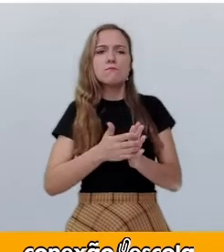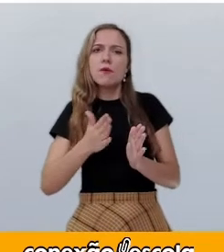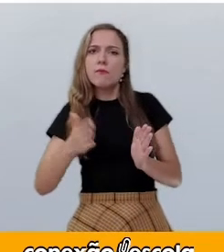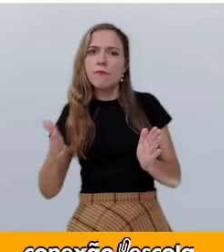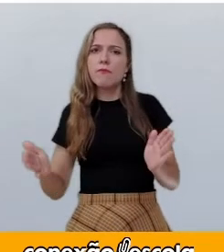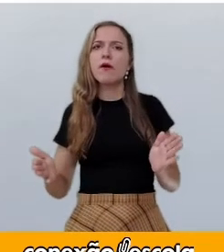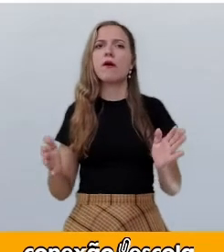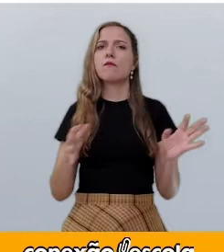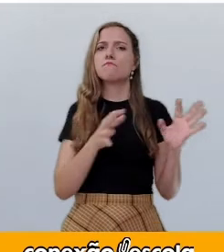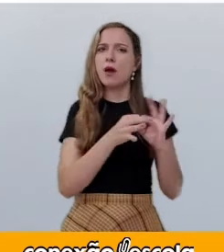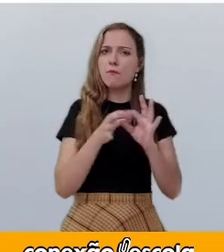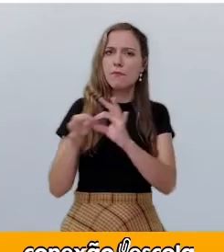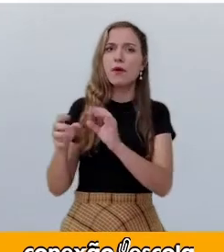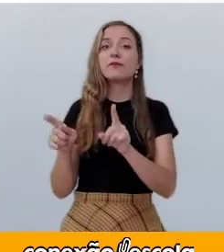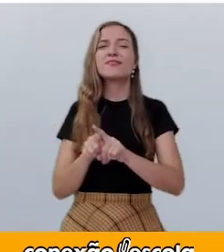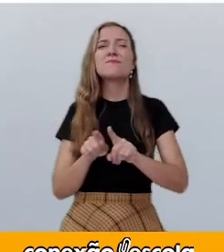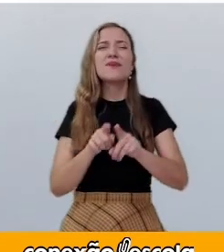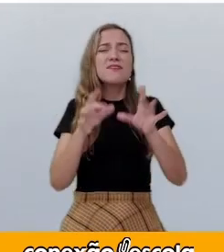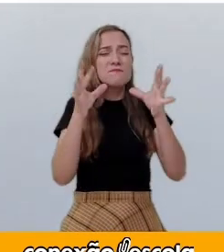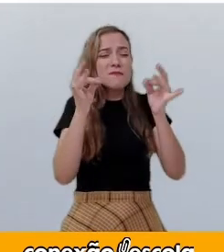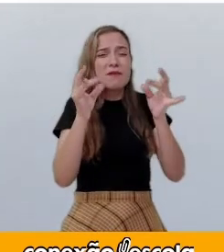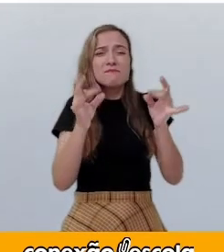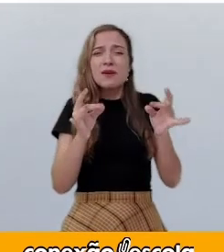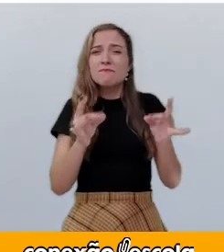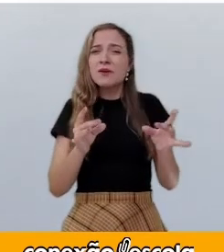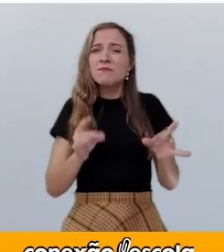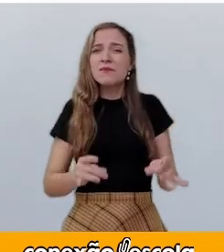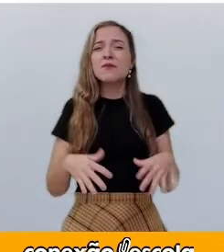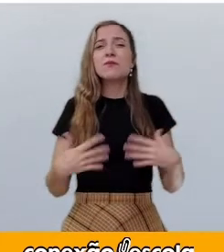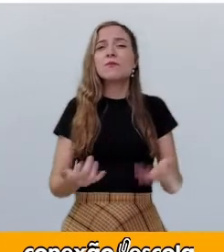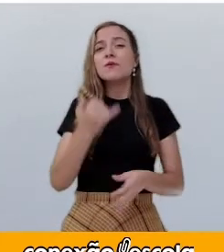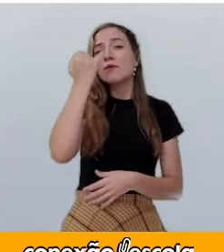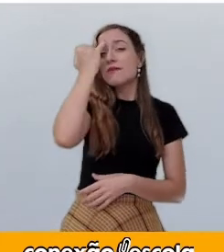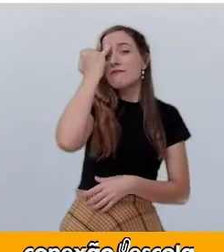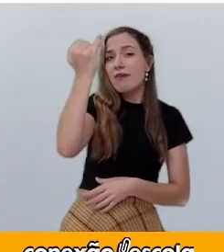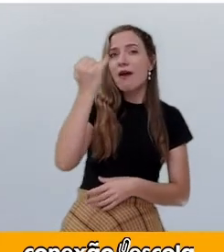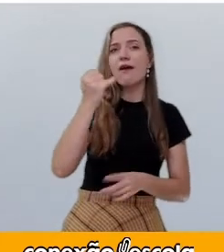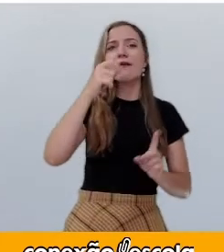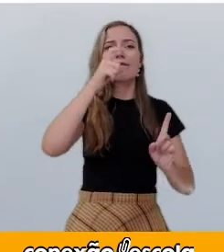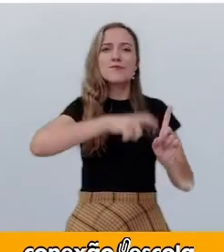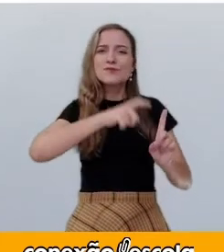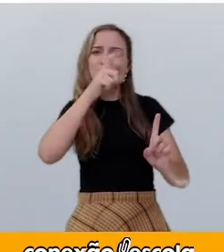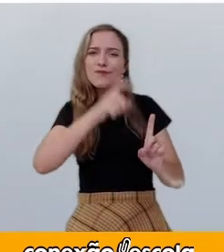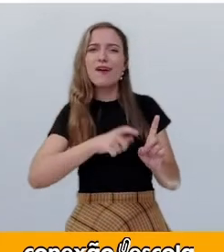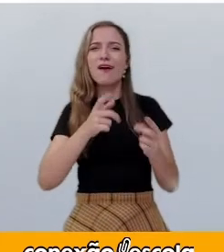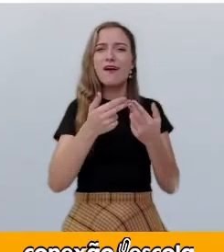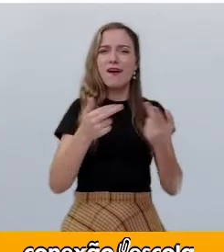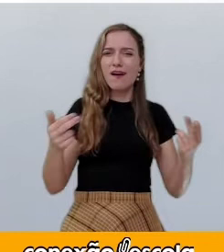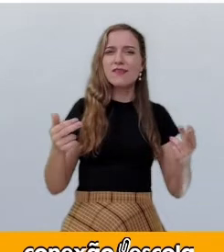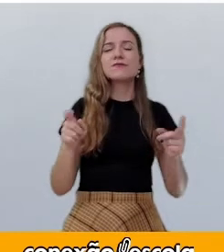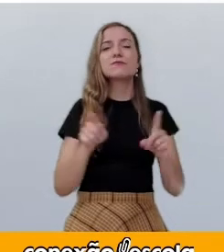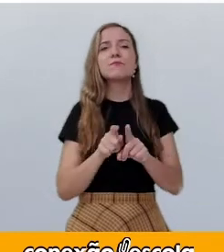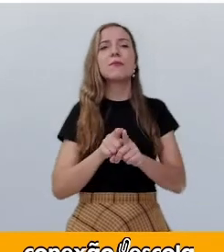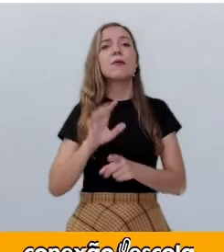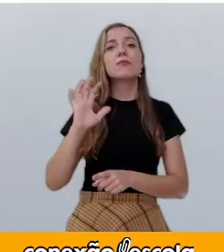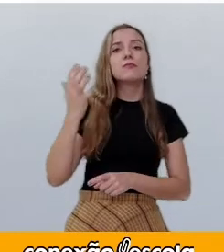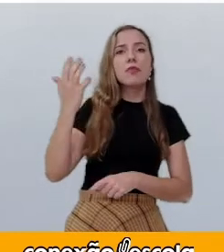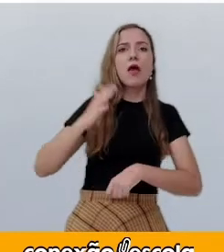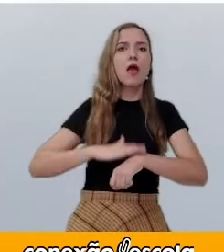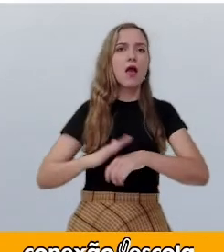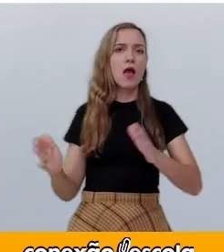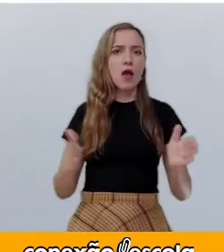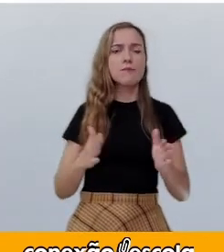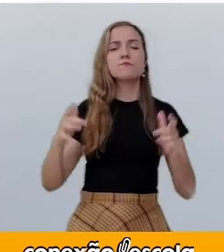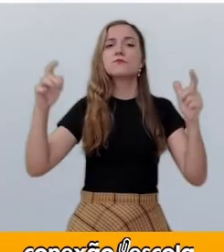e detalhamento das ideias personagens tempo e